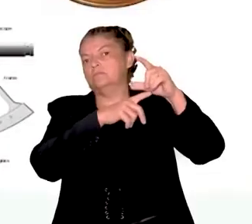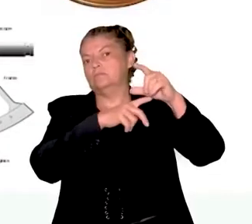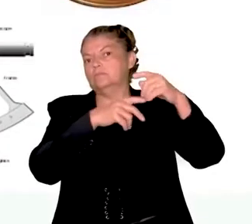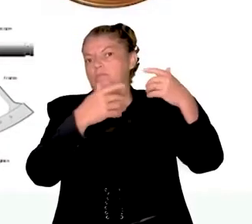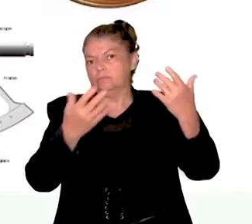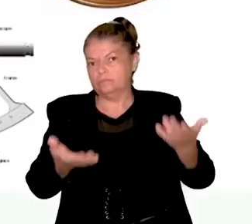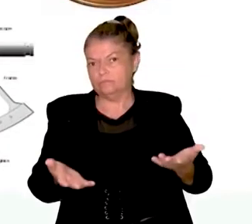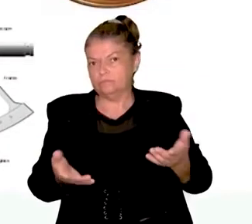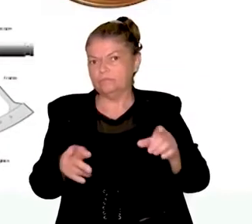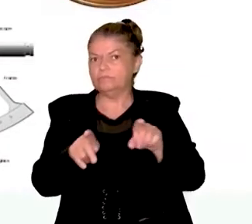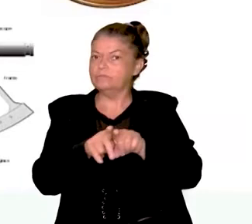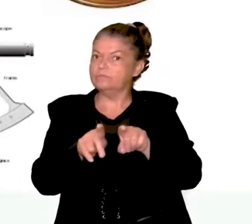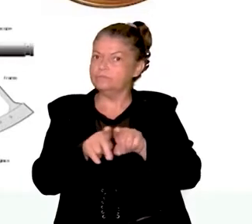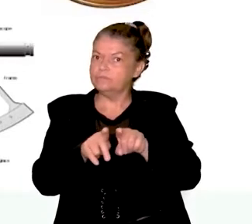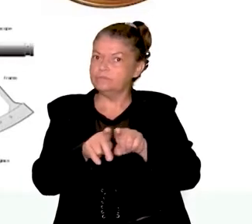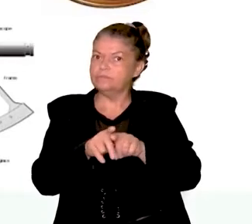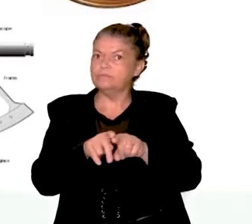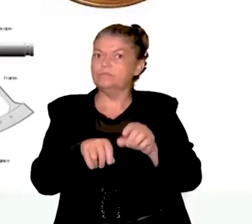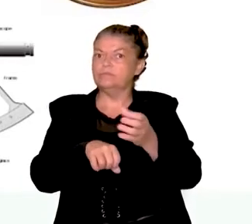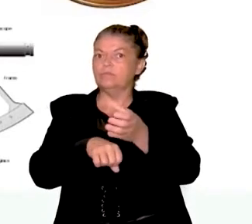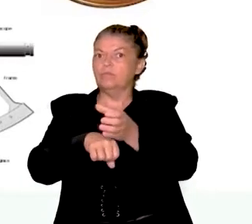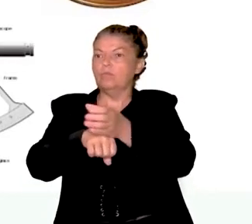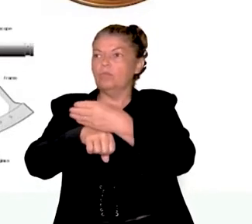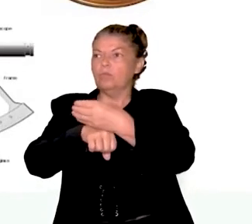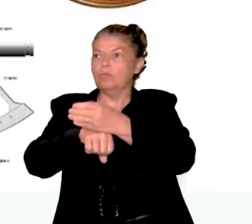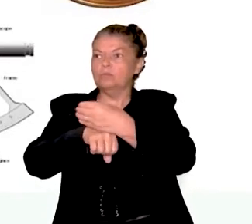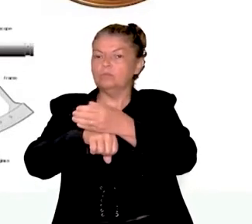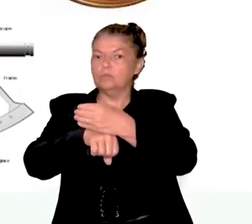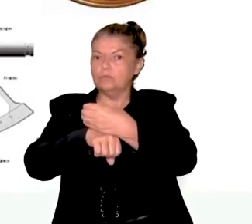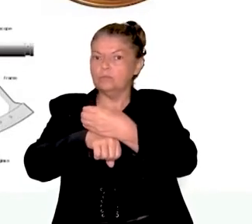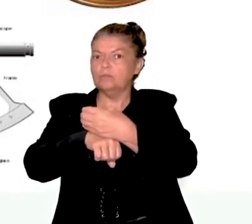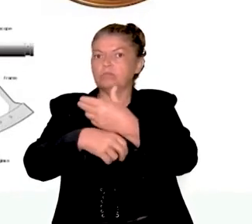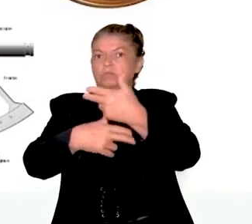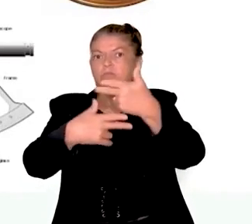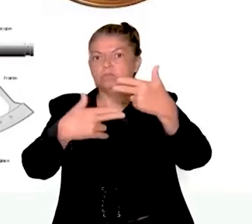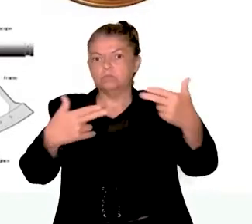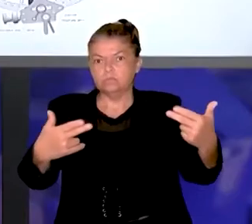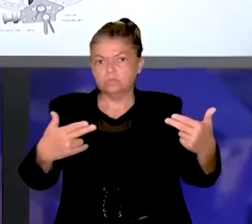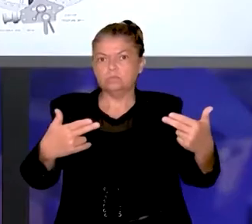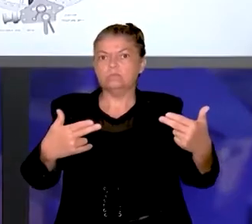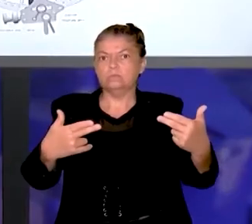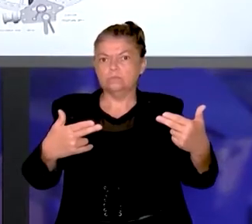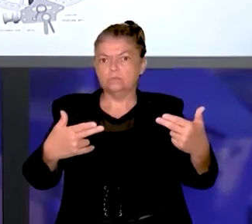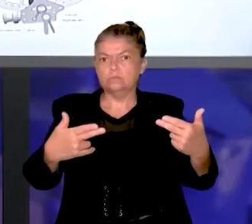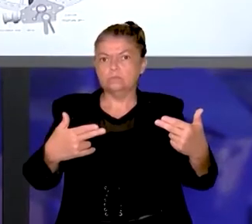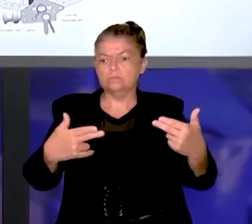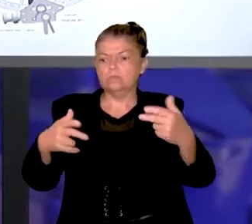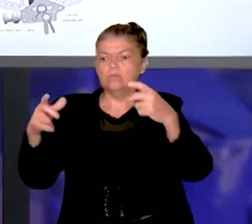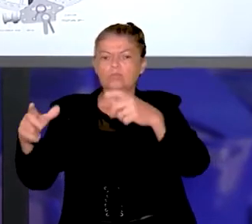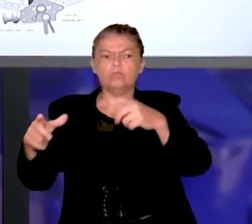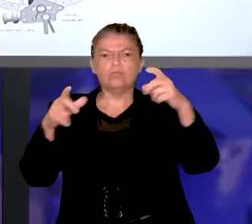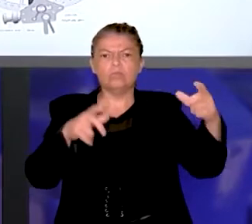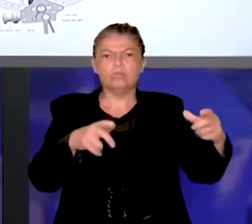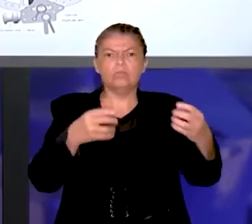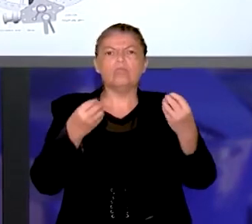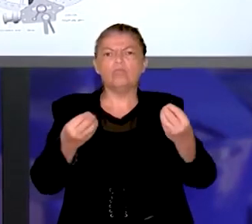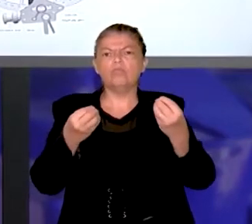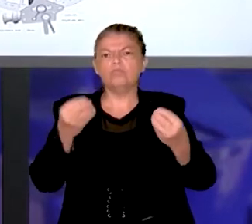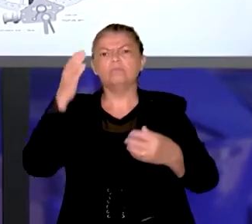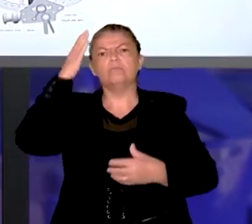Instrumentos de localização. Instrumento de localização, os primeiros instrumentos para utilizar, para se localizar onde fica o leste, oeste,